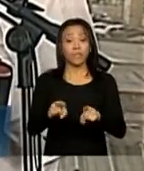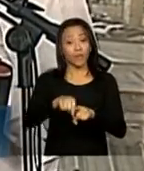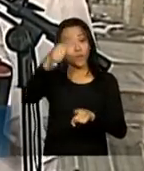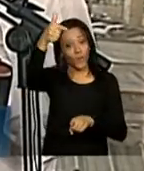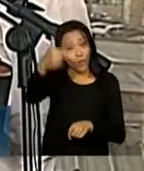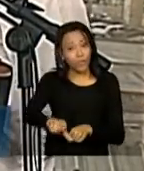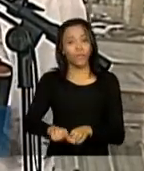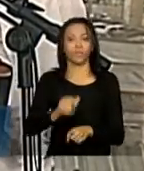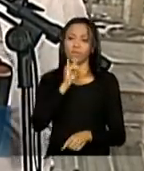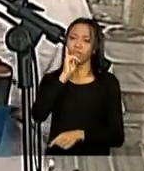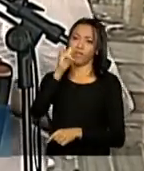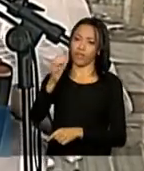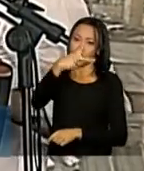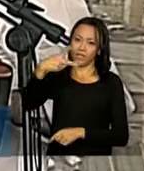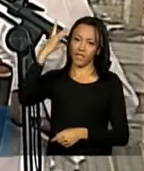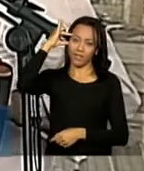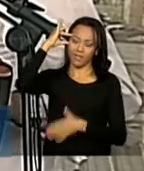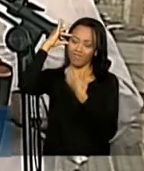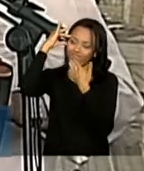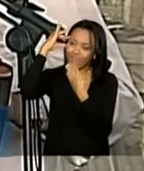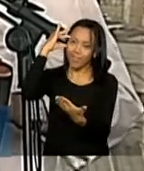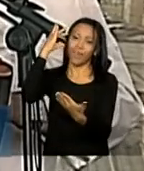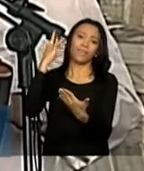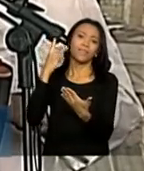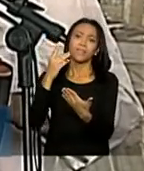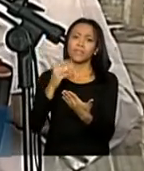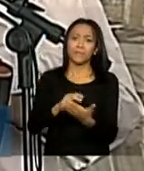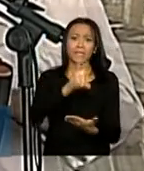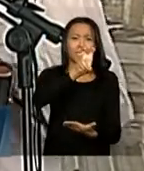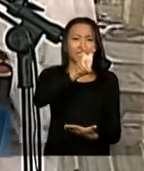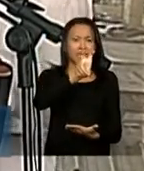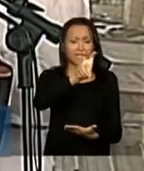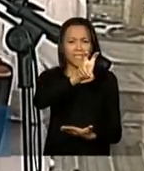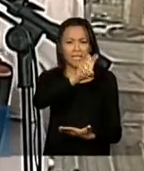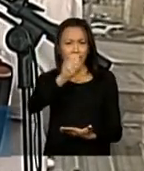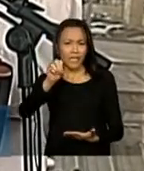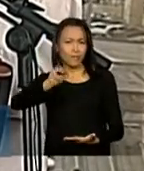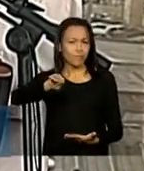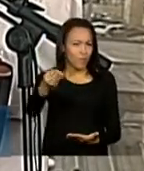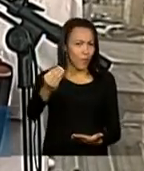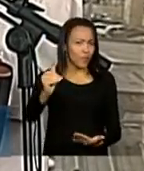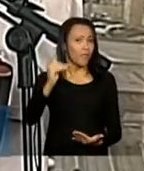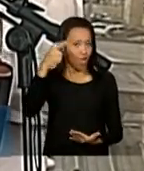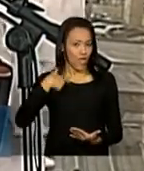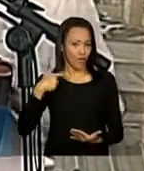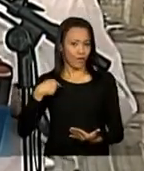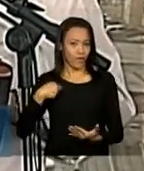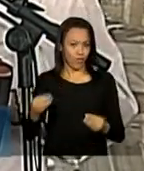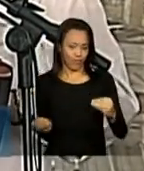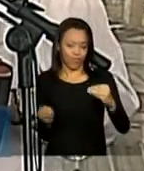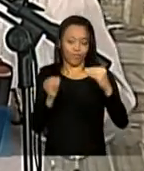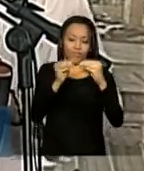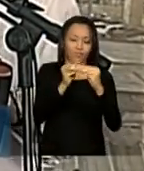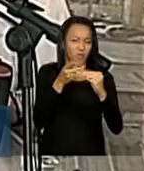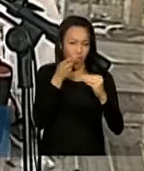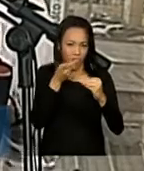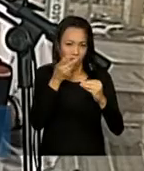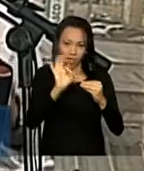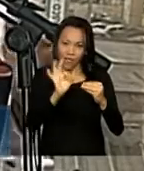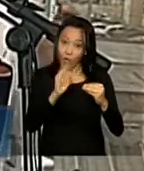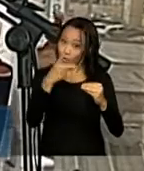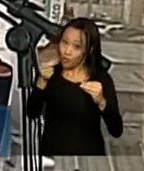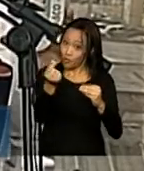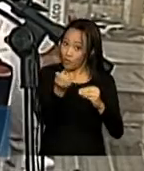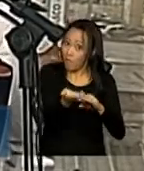agradecer. São praticamente 500 milhões, eu também botei um pouquinho, mas eu não vou falar, porque o dinheiro maior